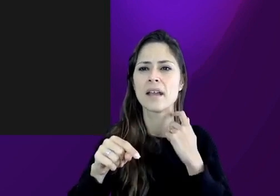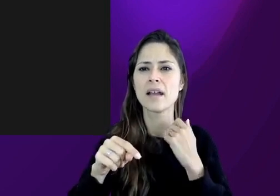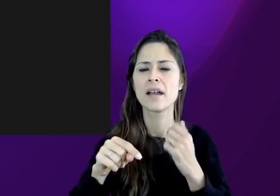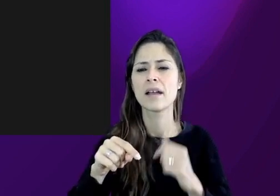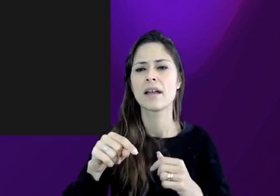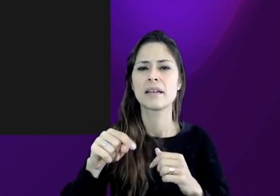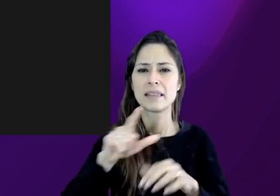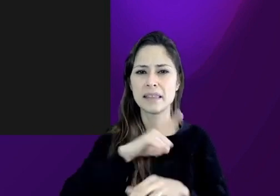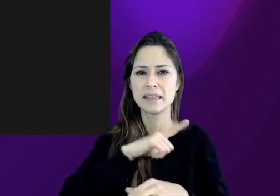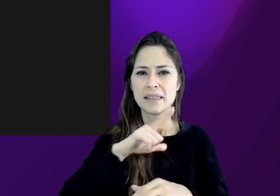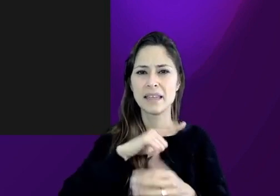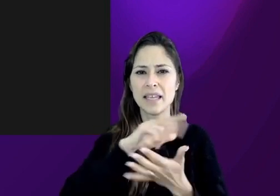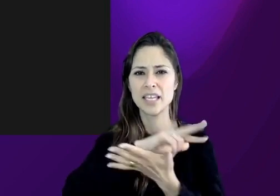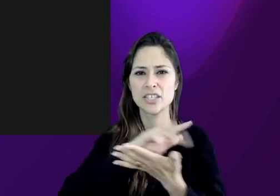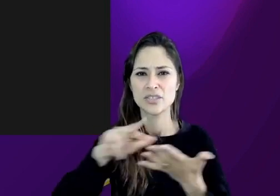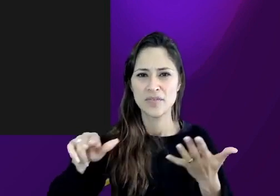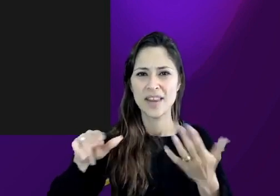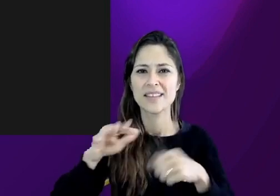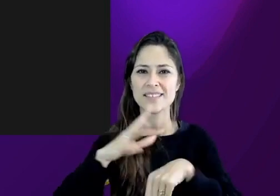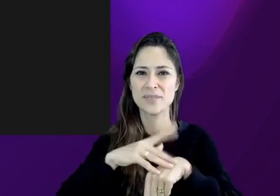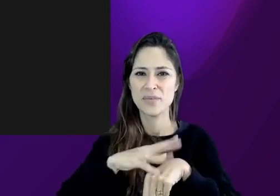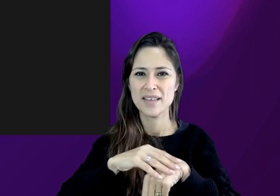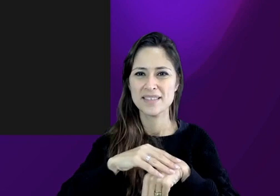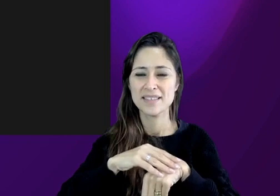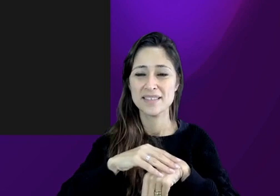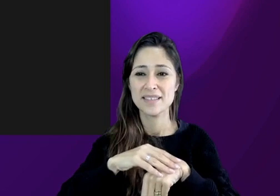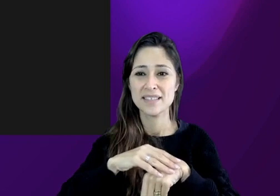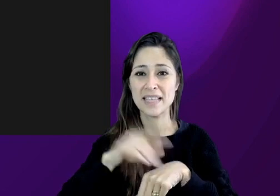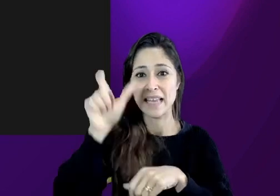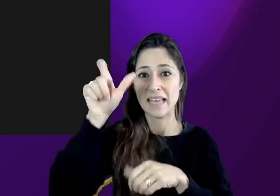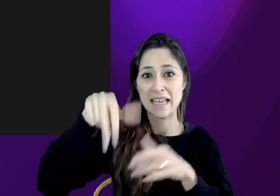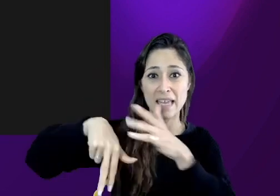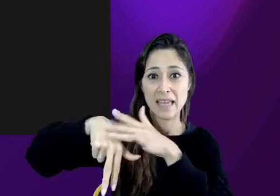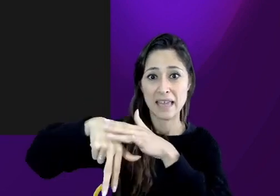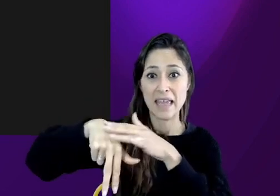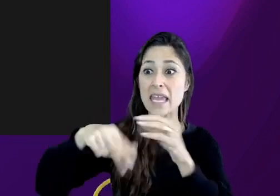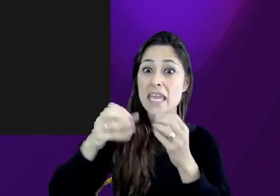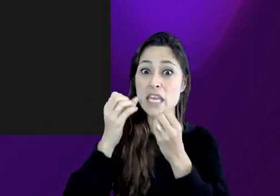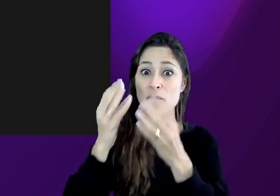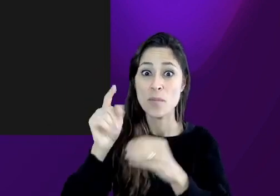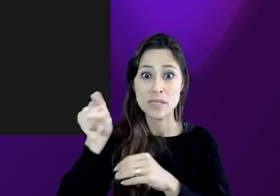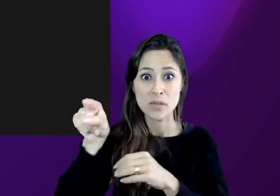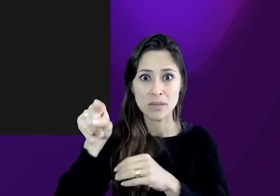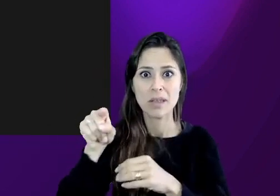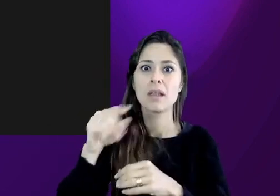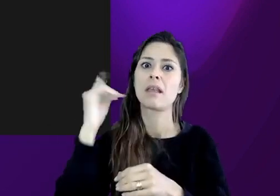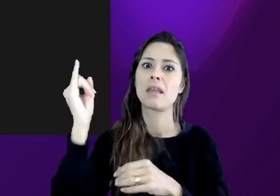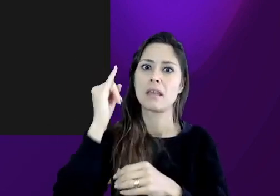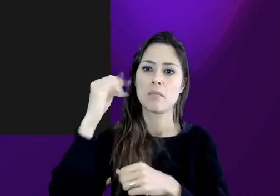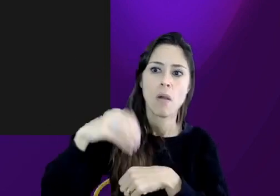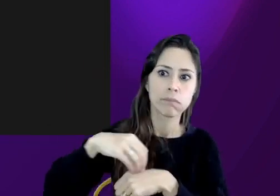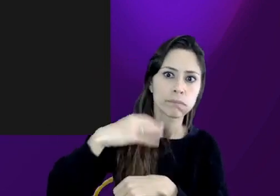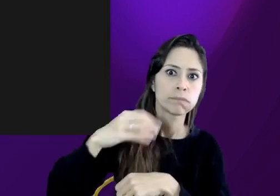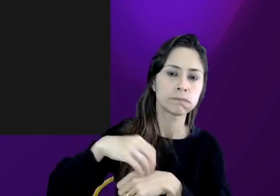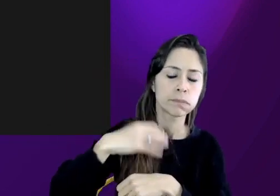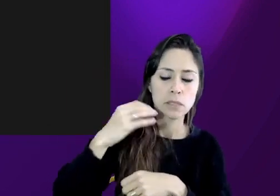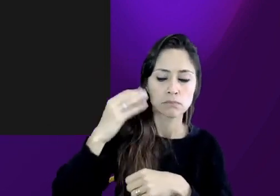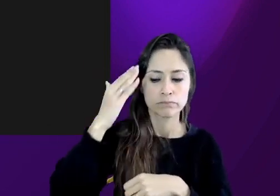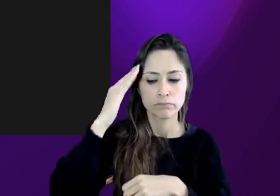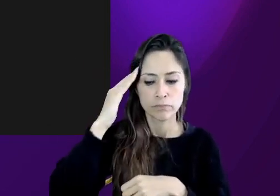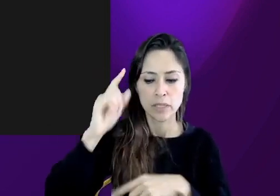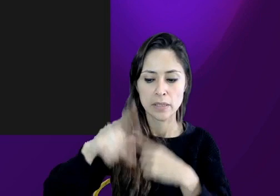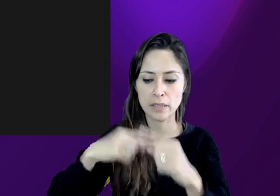comorbidade, todas essas informações sobre o paciente são essenciais no início, né, inclusive com